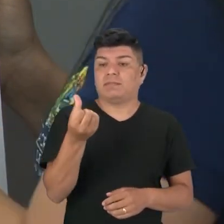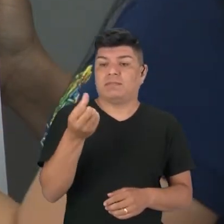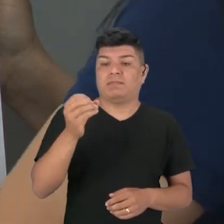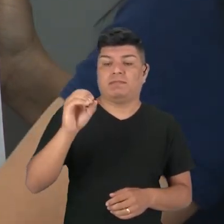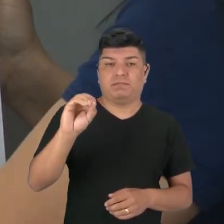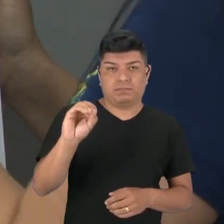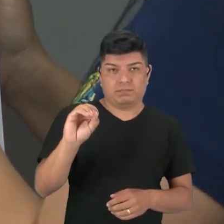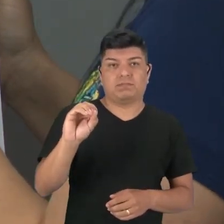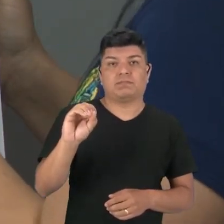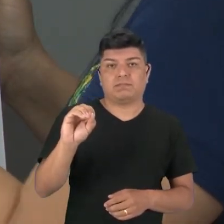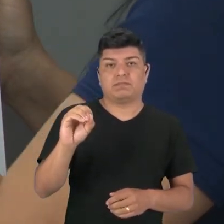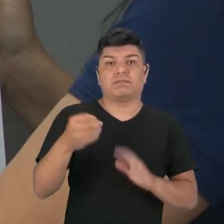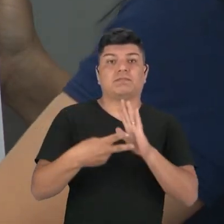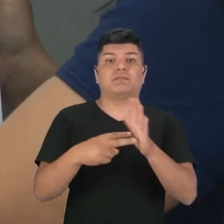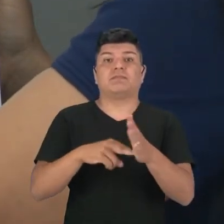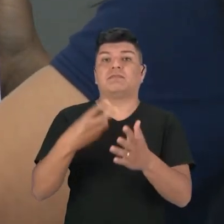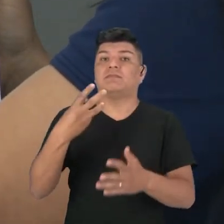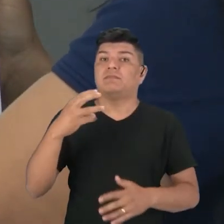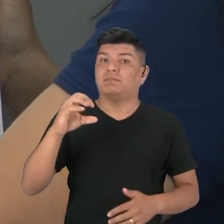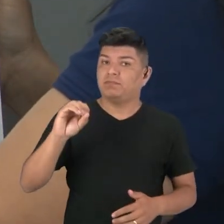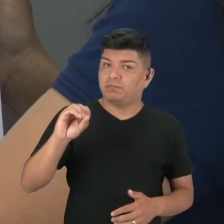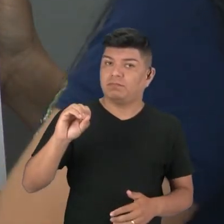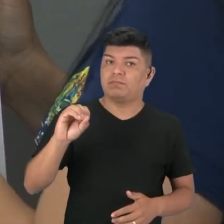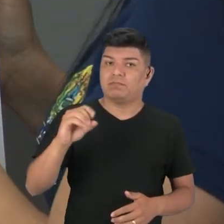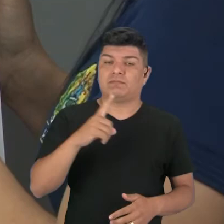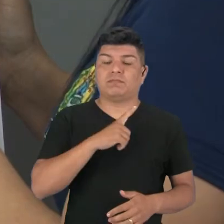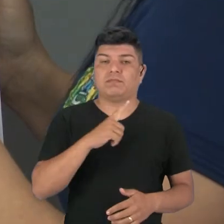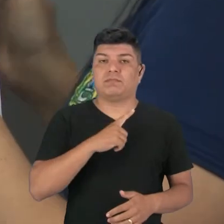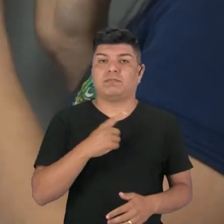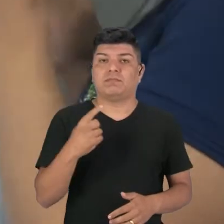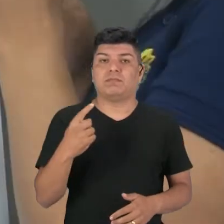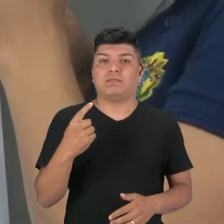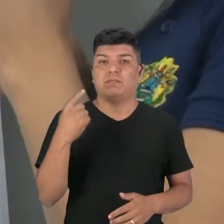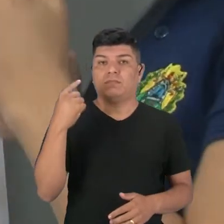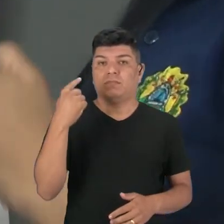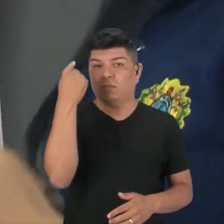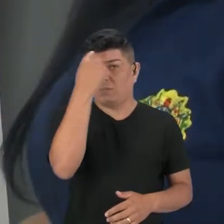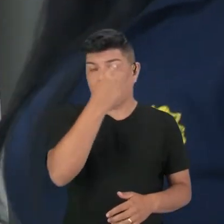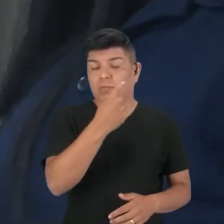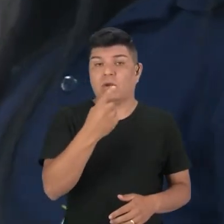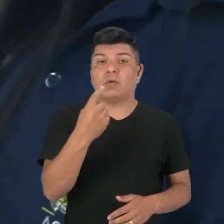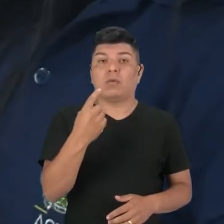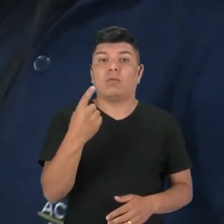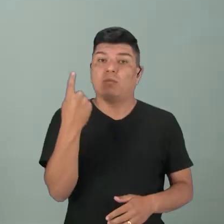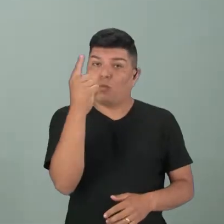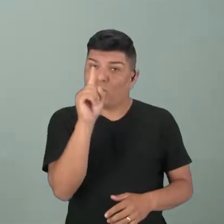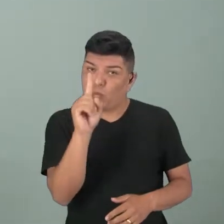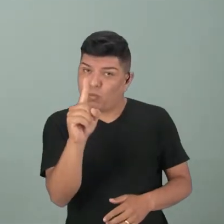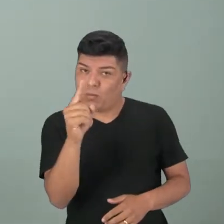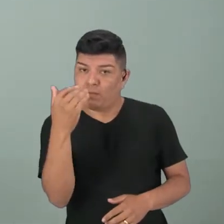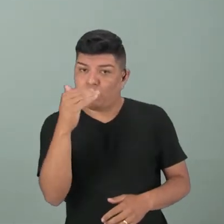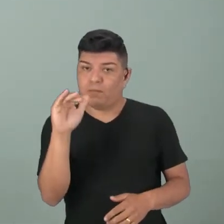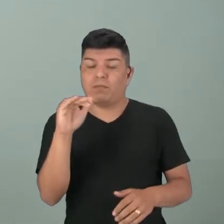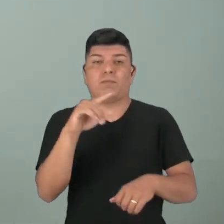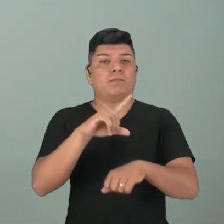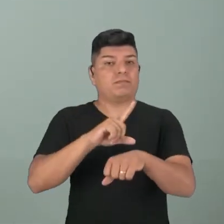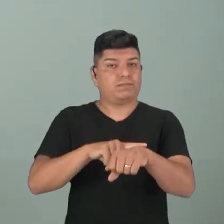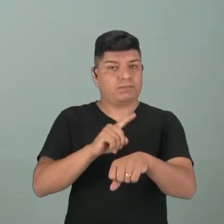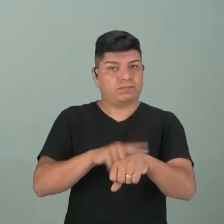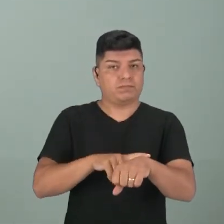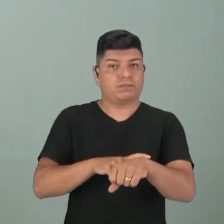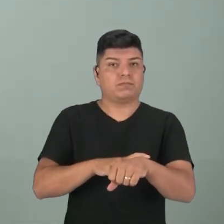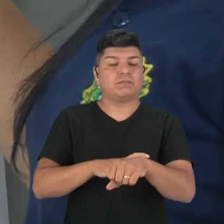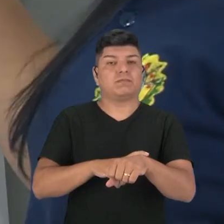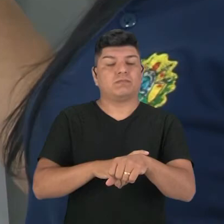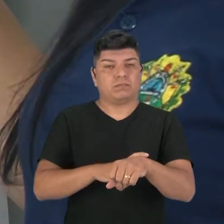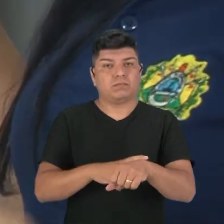hora. Ou seja, eu tenho 1 hora e meia. Se eu analisar dessa forma, de acordo com os dados que eu tenho,